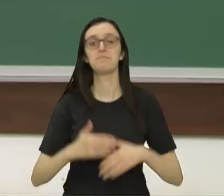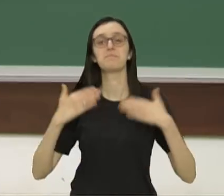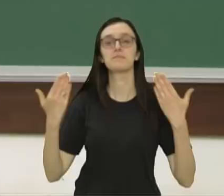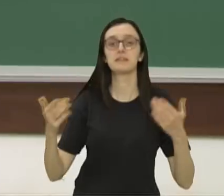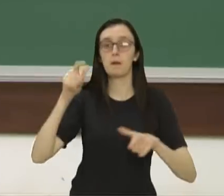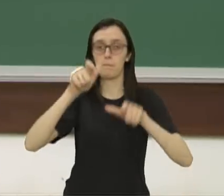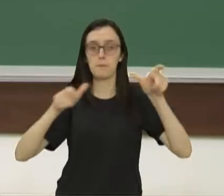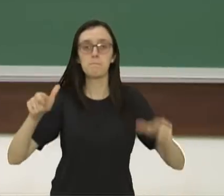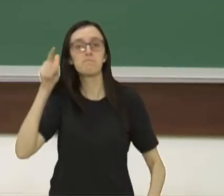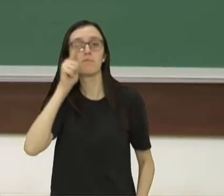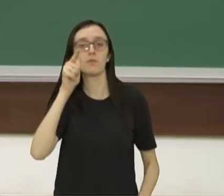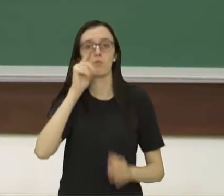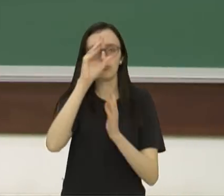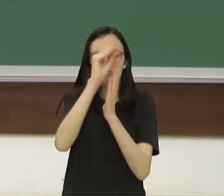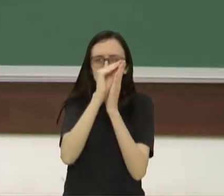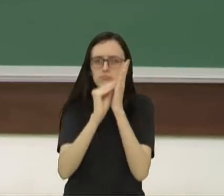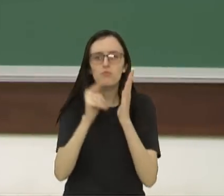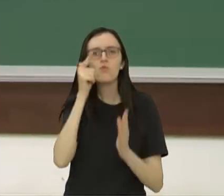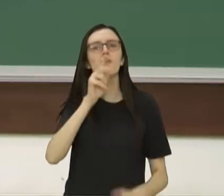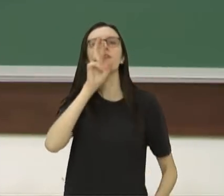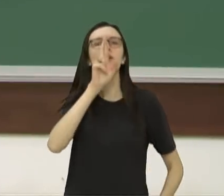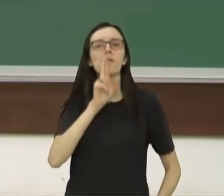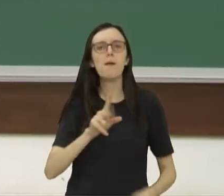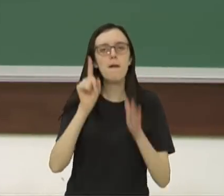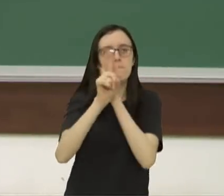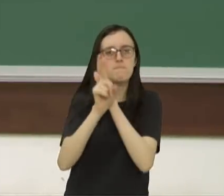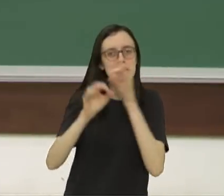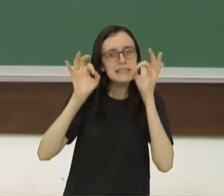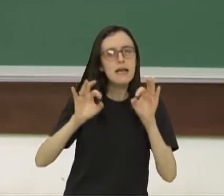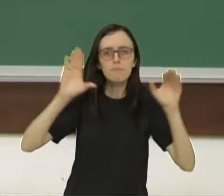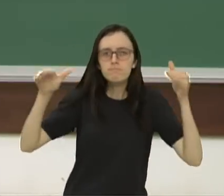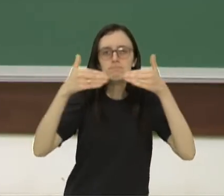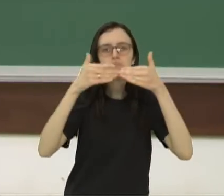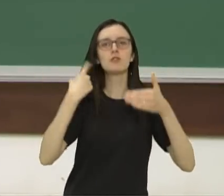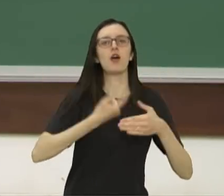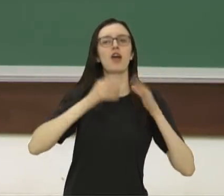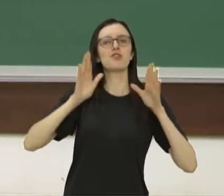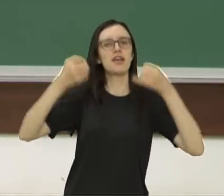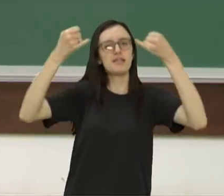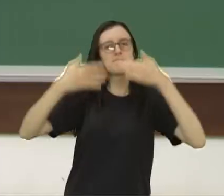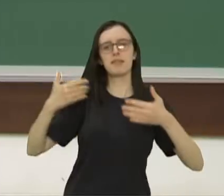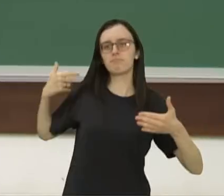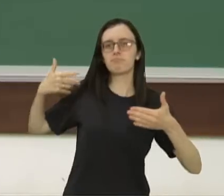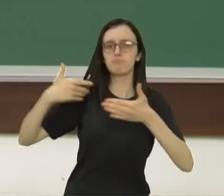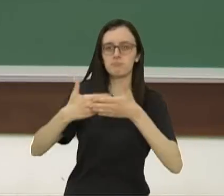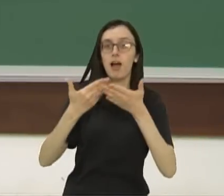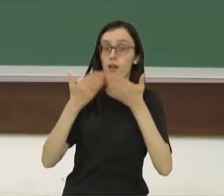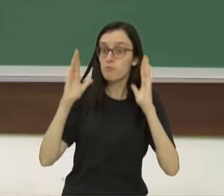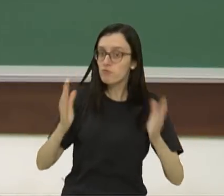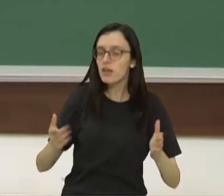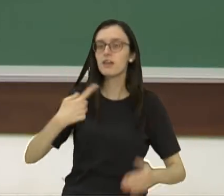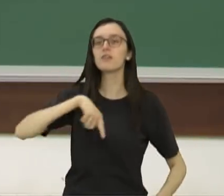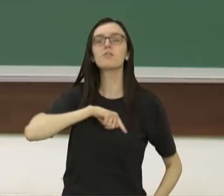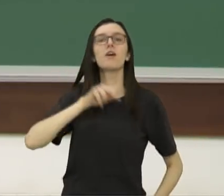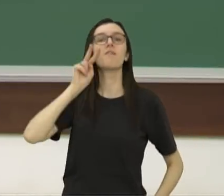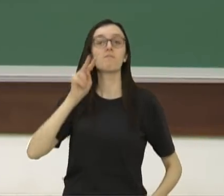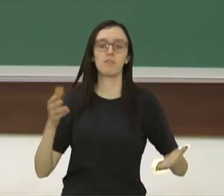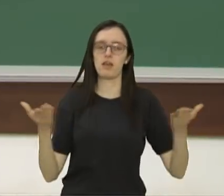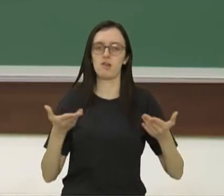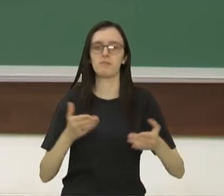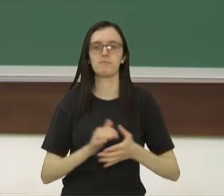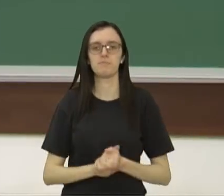Então, pessoal, conseguiram anotar aí, responder as perguntas de acordo com o que nós conversamos aí ao longo da aula? Vamos verificar